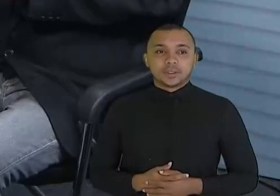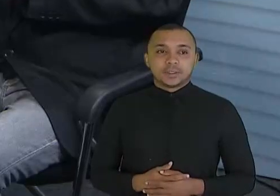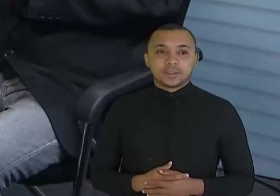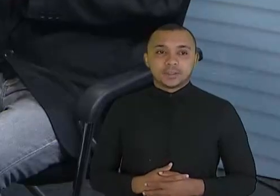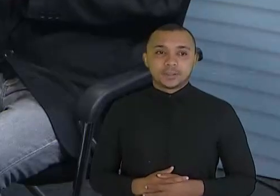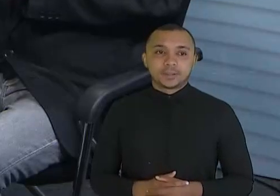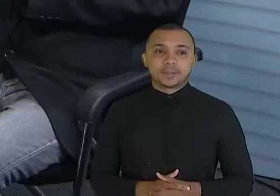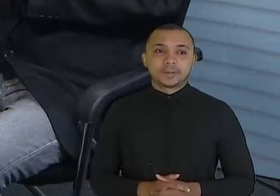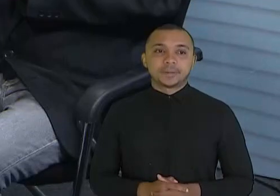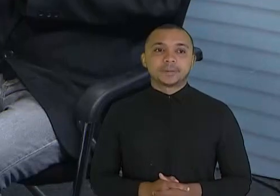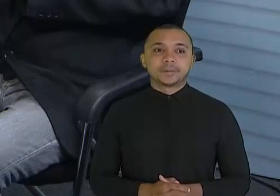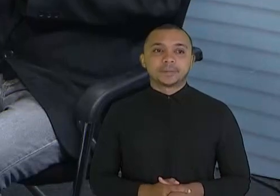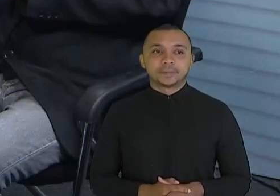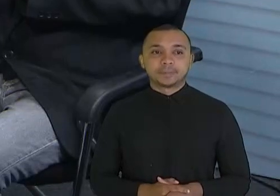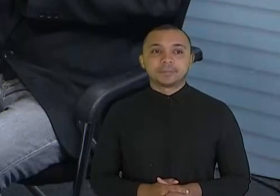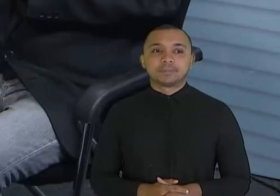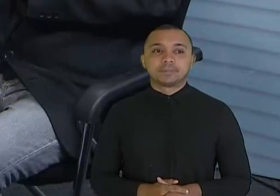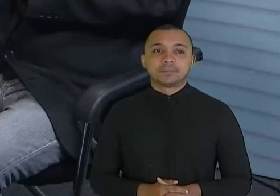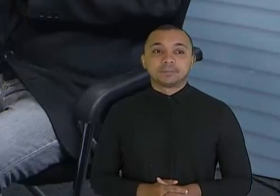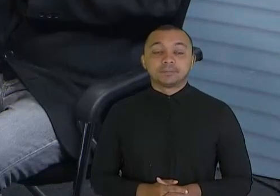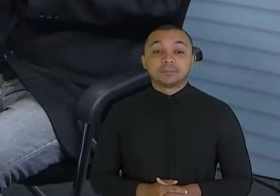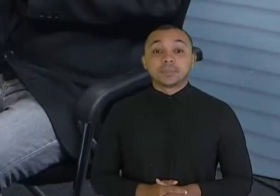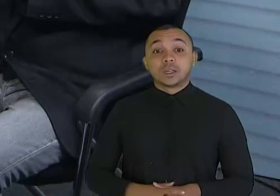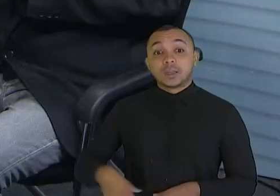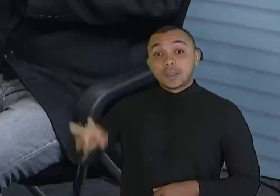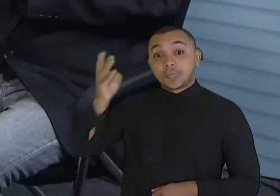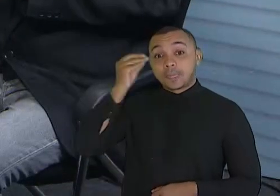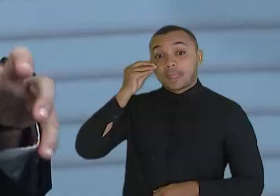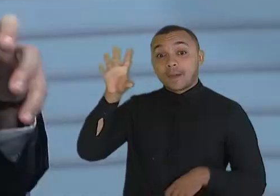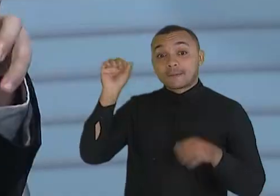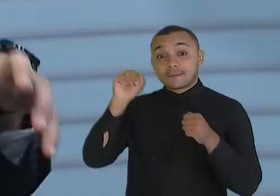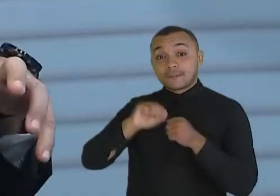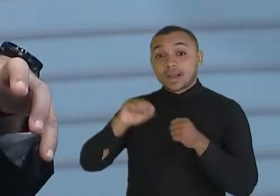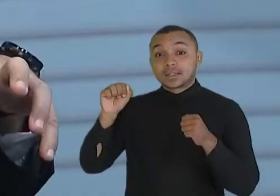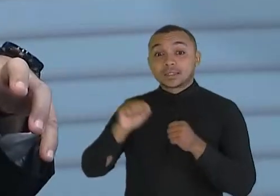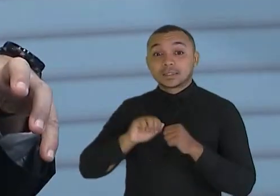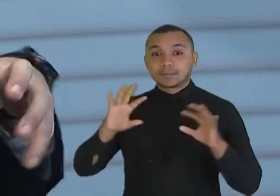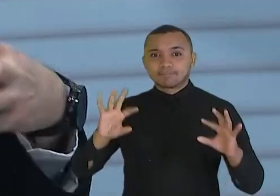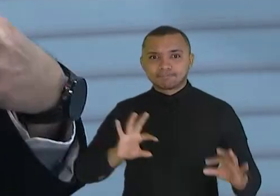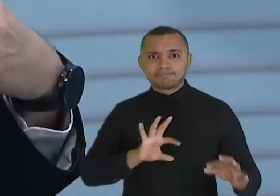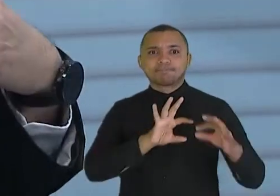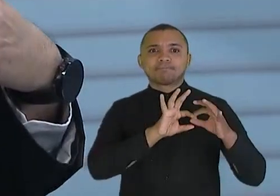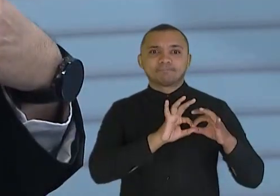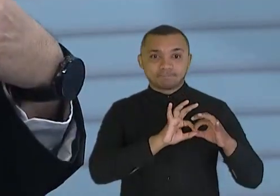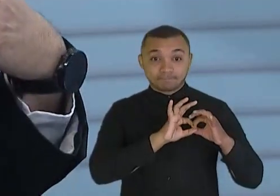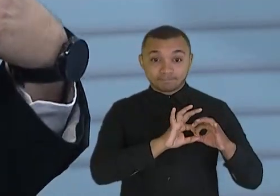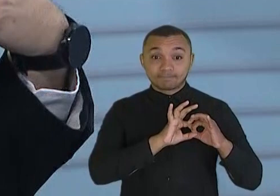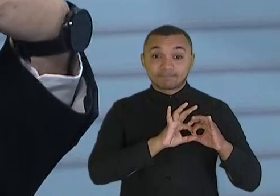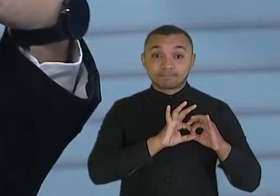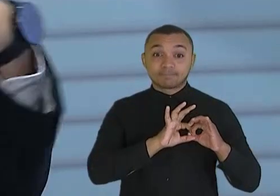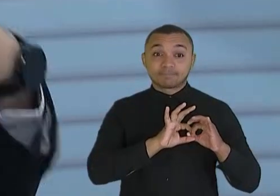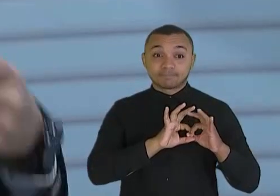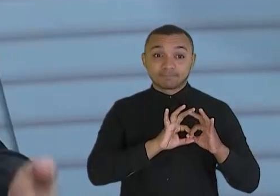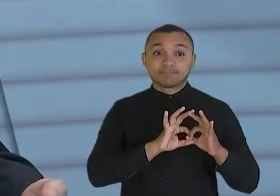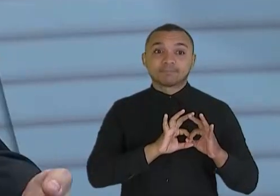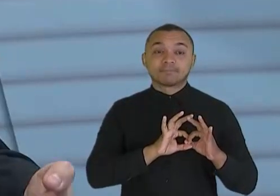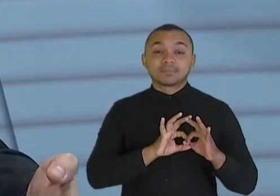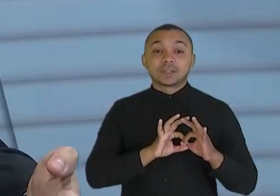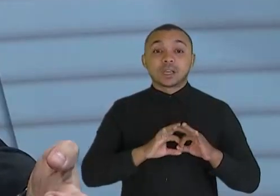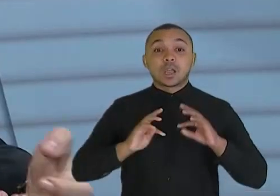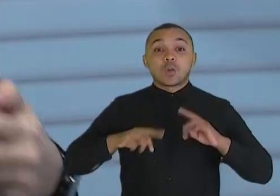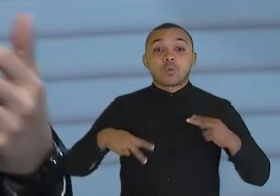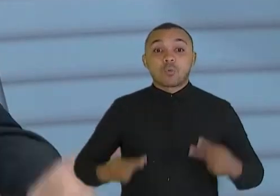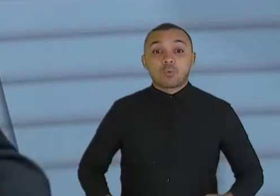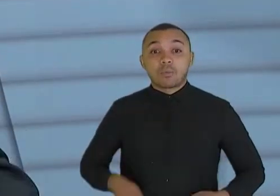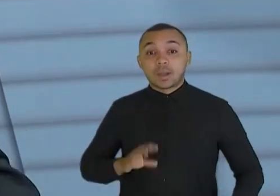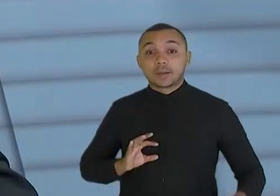essa é importante, ou seja, o que nós tentamos fazer ali, fazemos, essa harmonia entre a construção humana